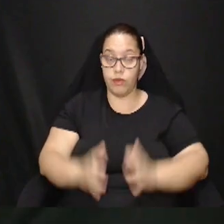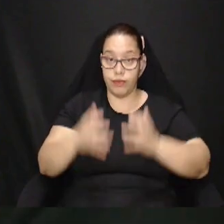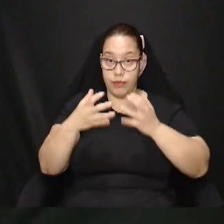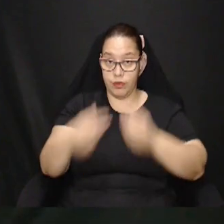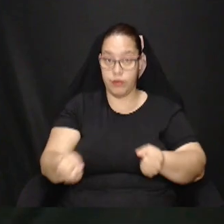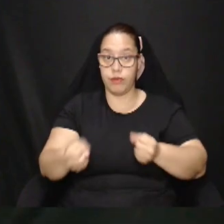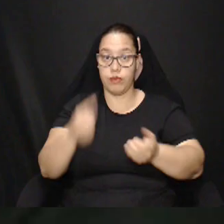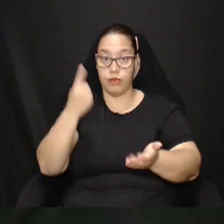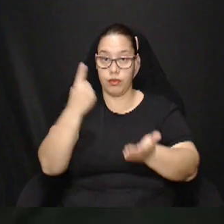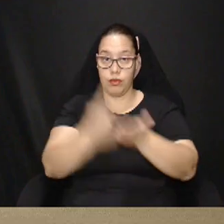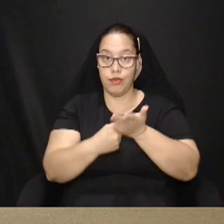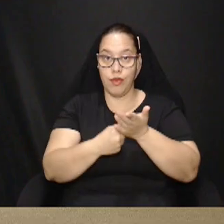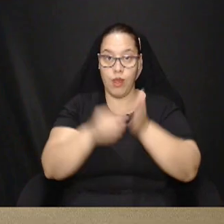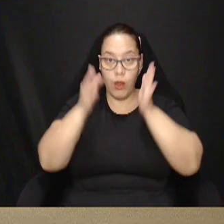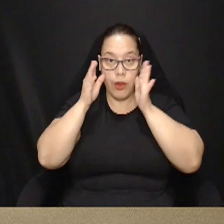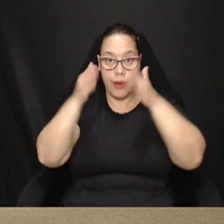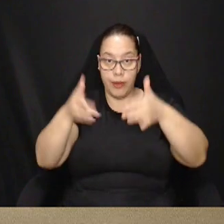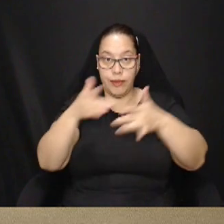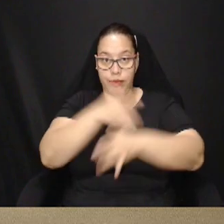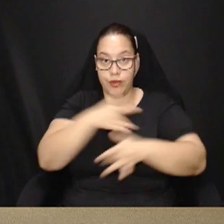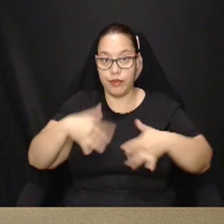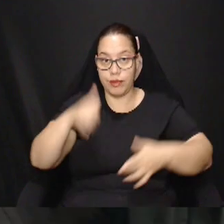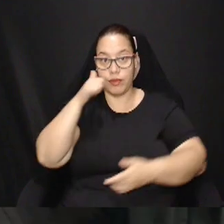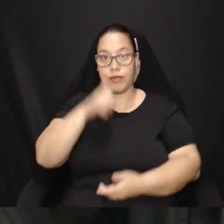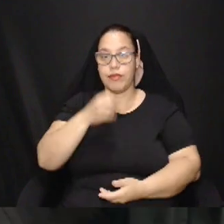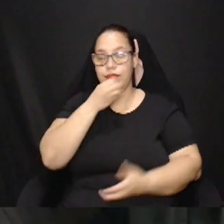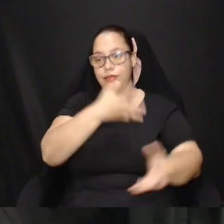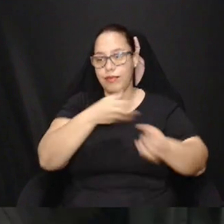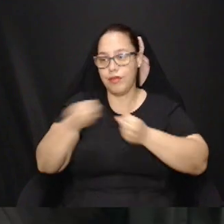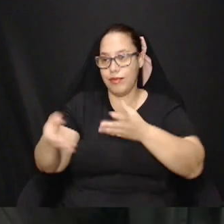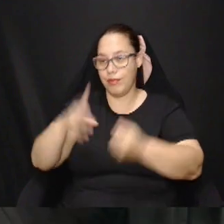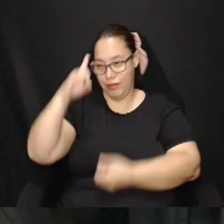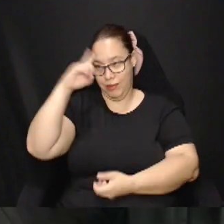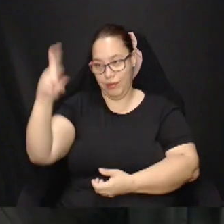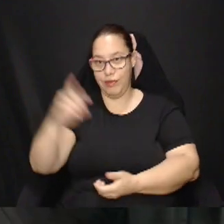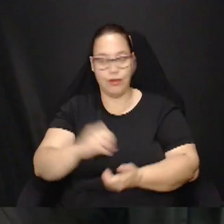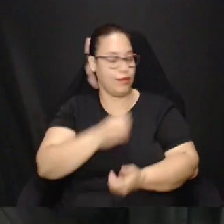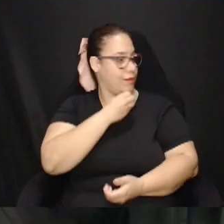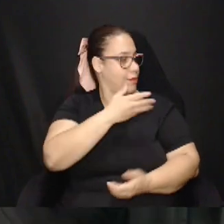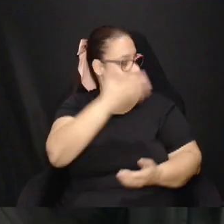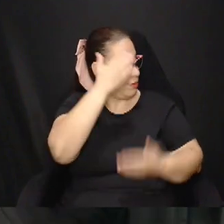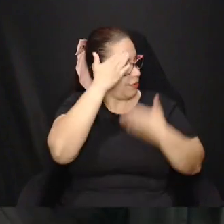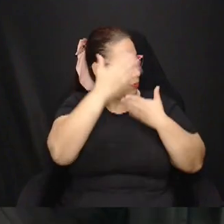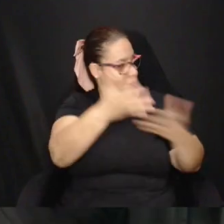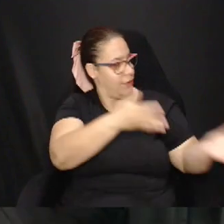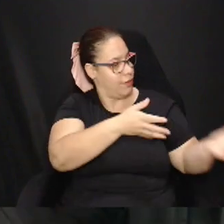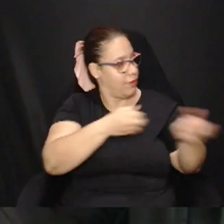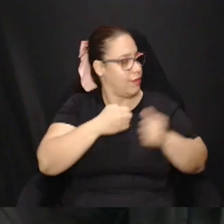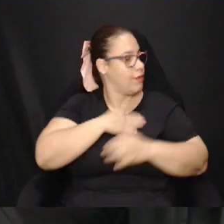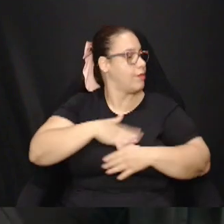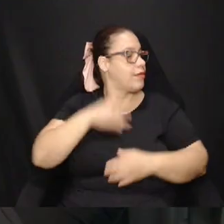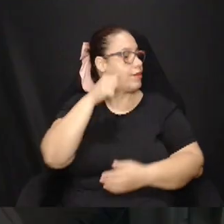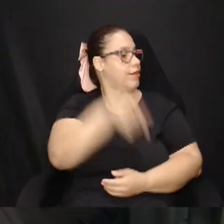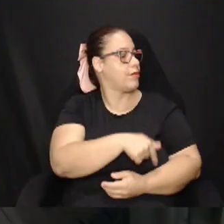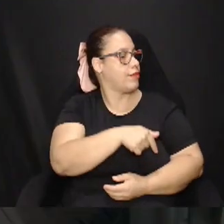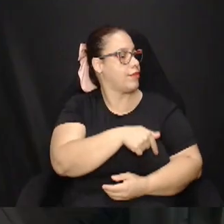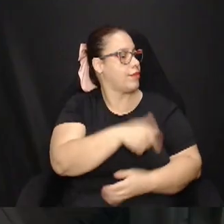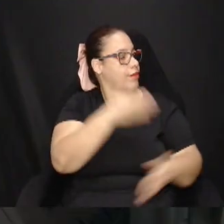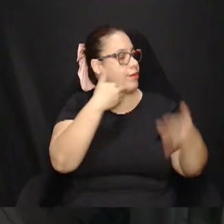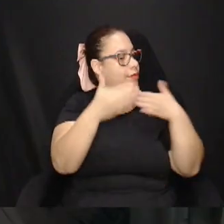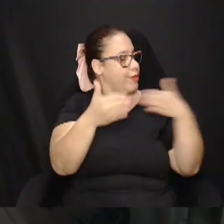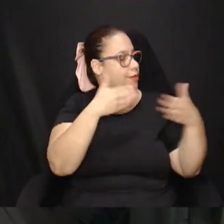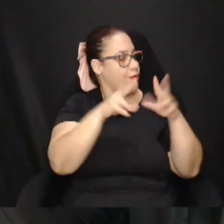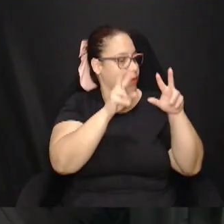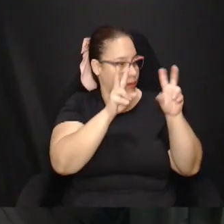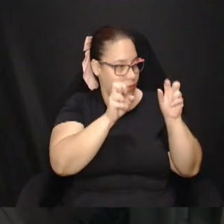tem foco em saúde da mulher. Seja muito bem-vinda, bom dia. Bom dia, obrigada pelo convite. Um prazer estar aqui debatendo com vocês esse assunto